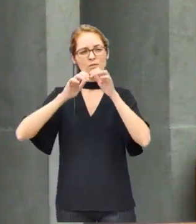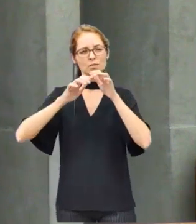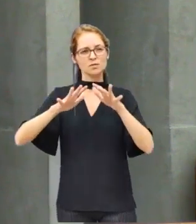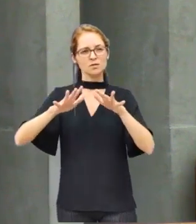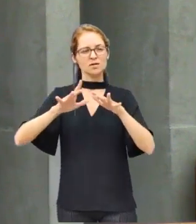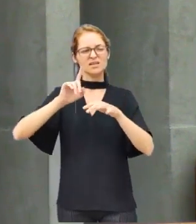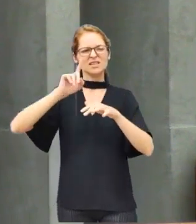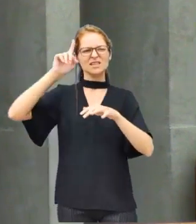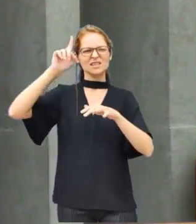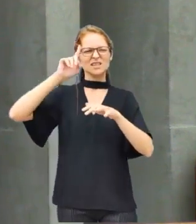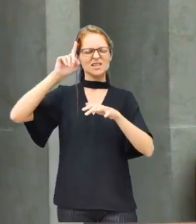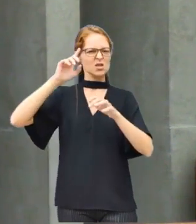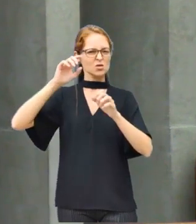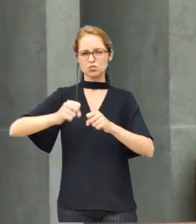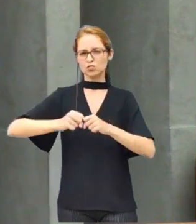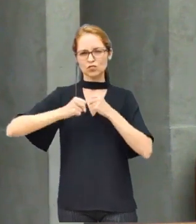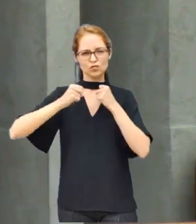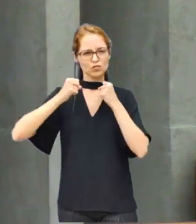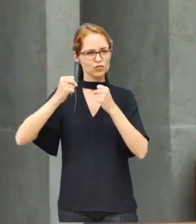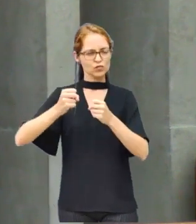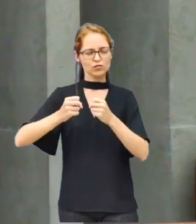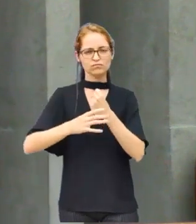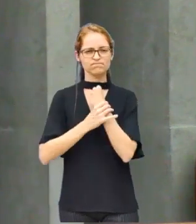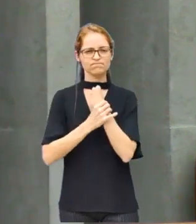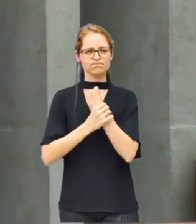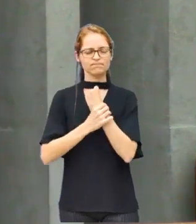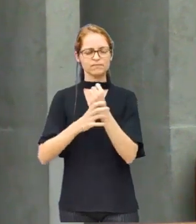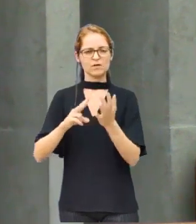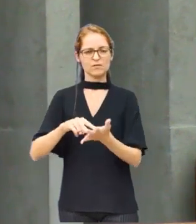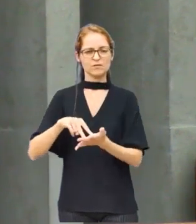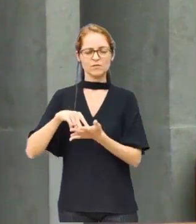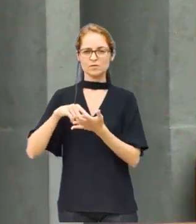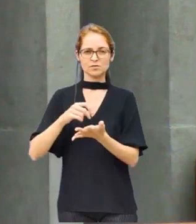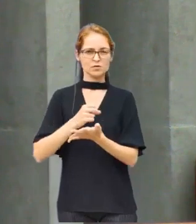Deus possa nos fortalecer em cumprir tudo isso que